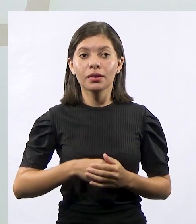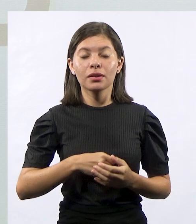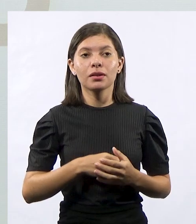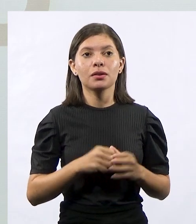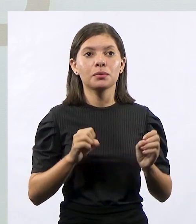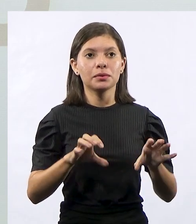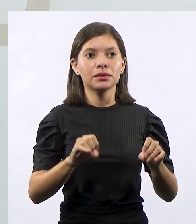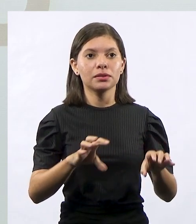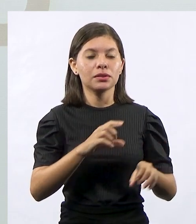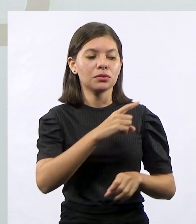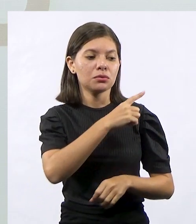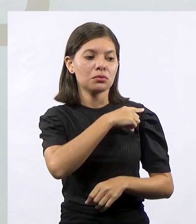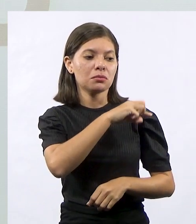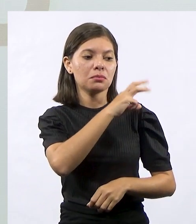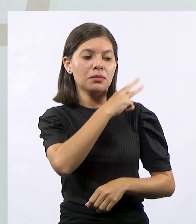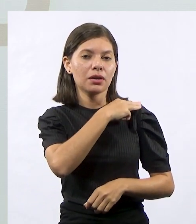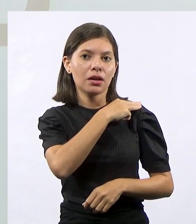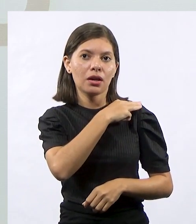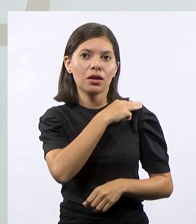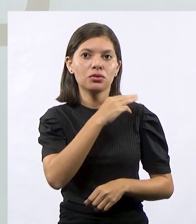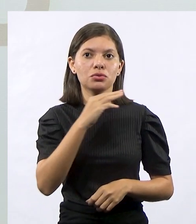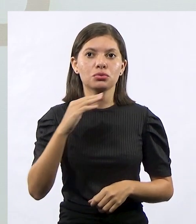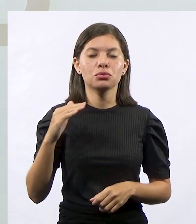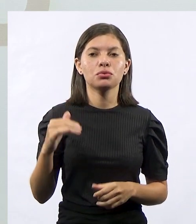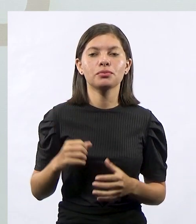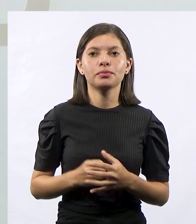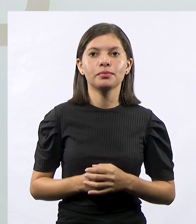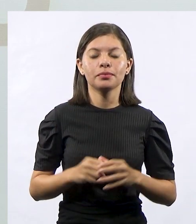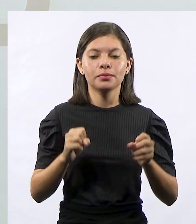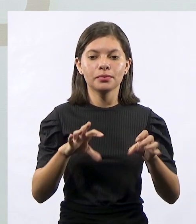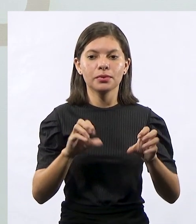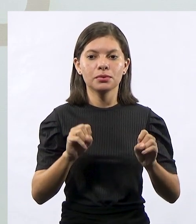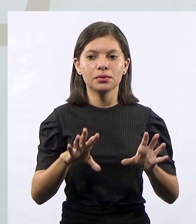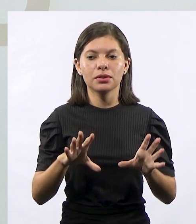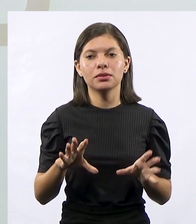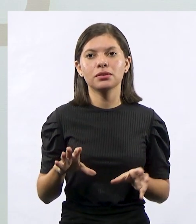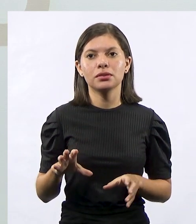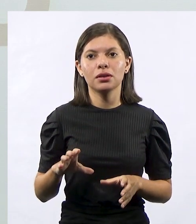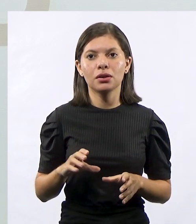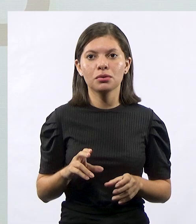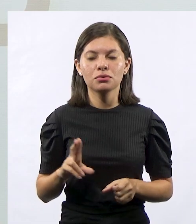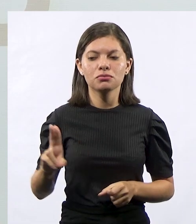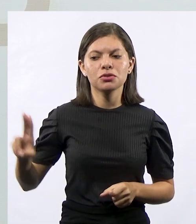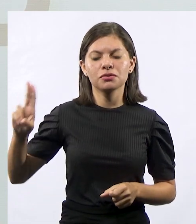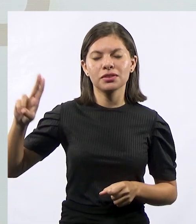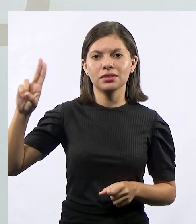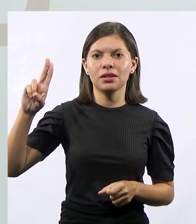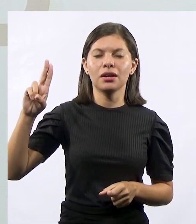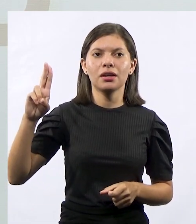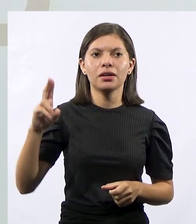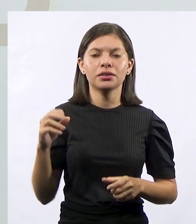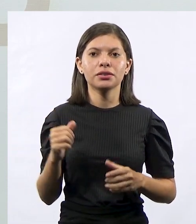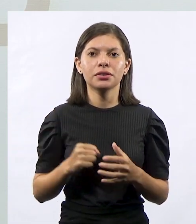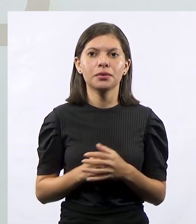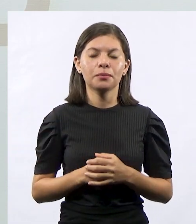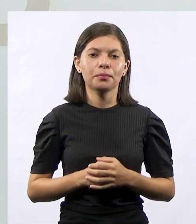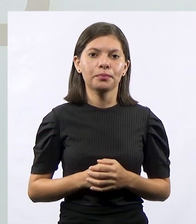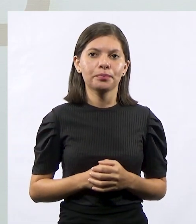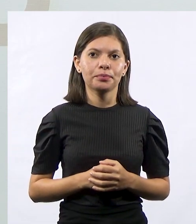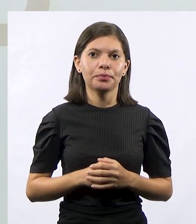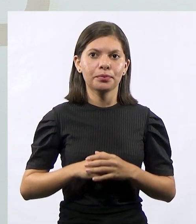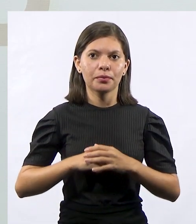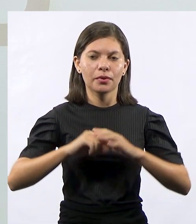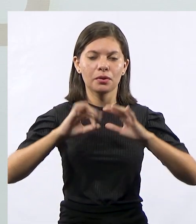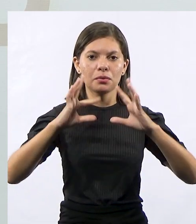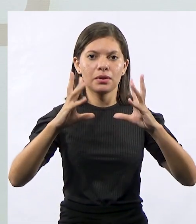ensino médio, da educação superior, eles são políticas públicas para garantir o padrão. Então, se estabelece o padrão